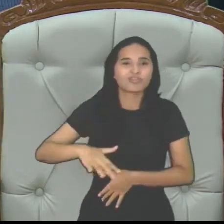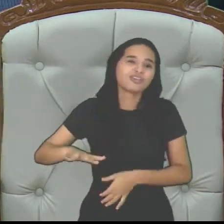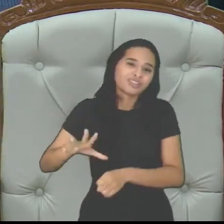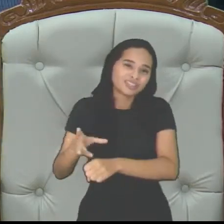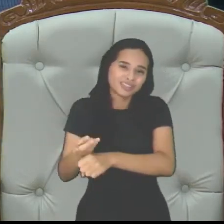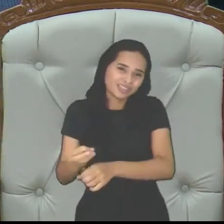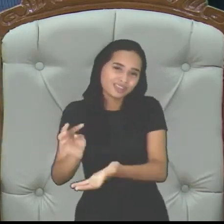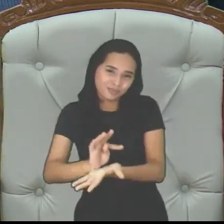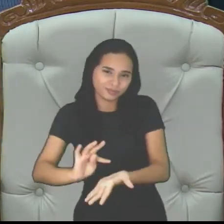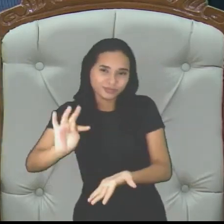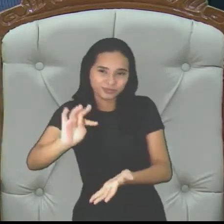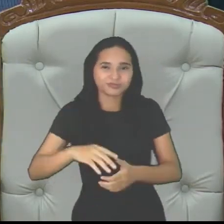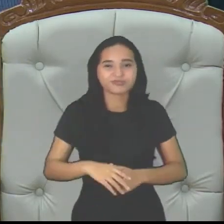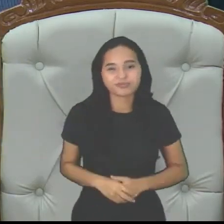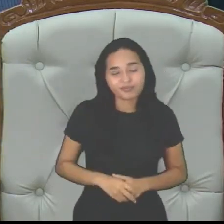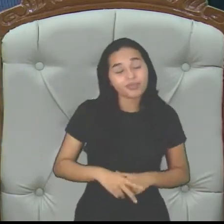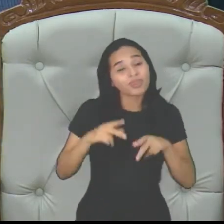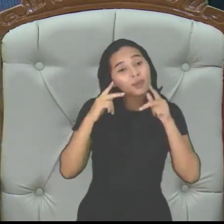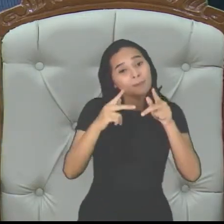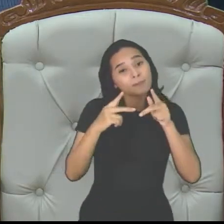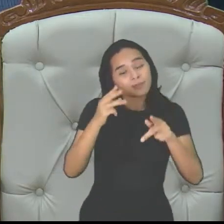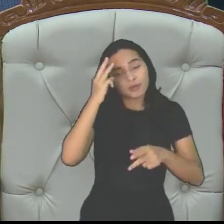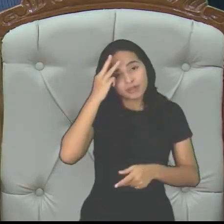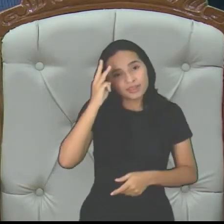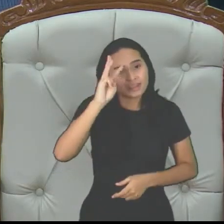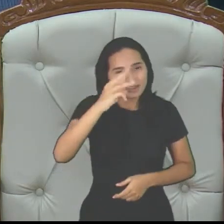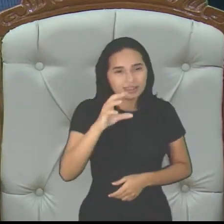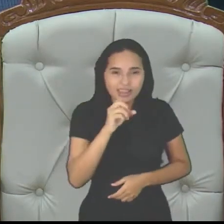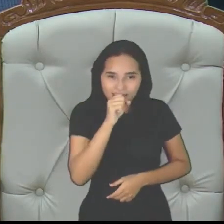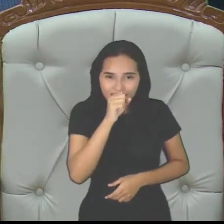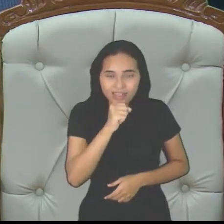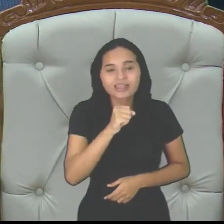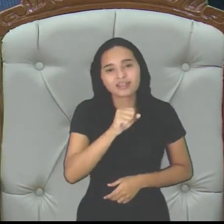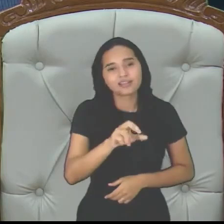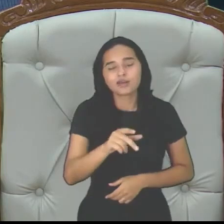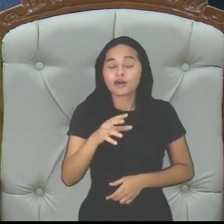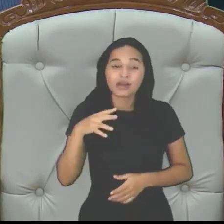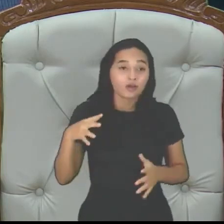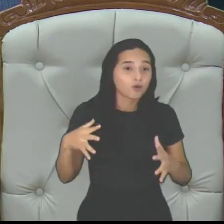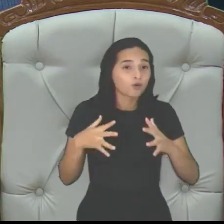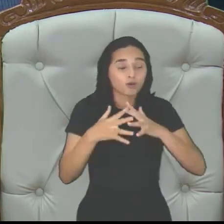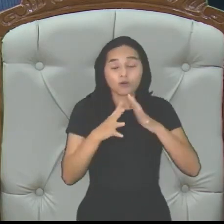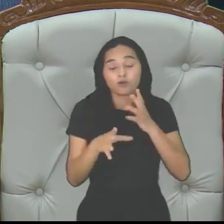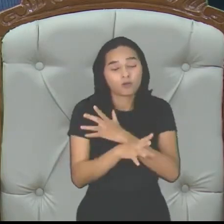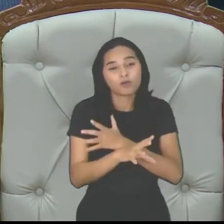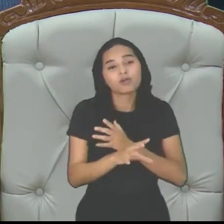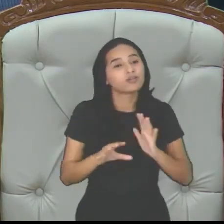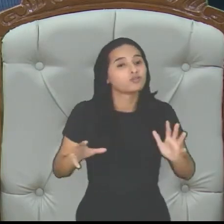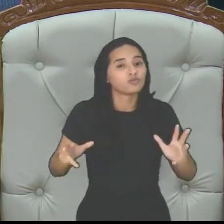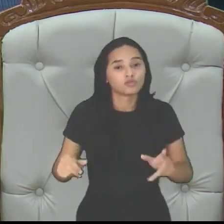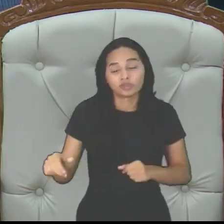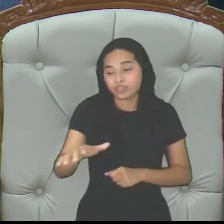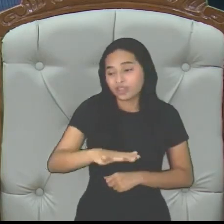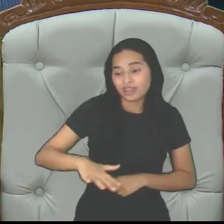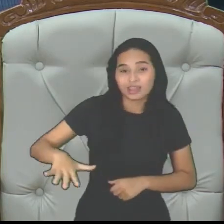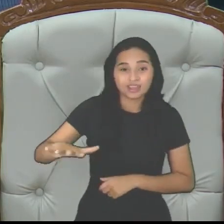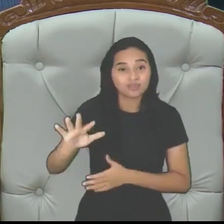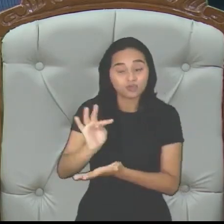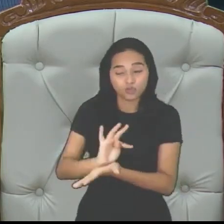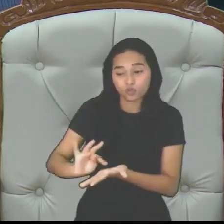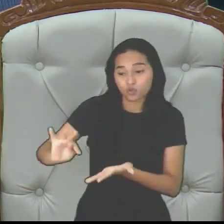Tessalônica. E ele pregou por 3 sábados, irmãos, e foi o suficiente para que toda Tessalônica